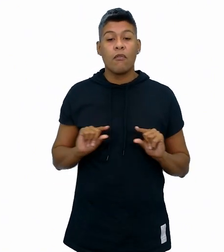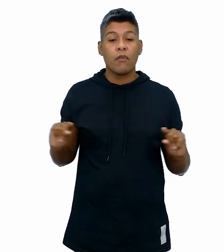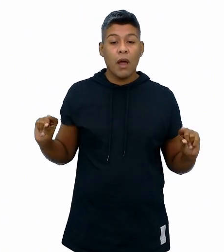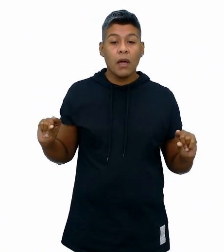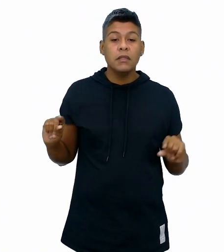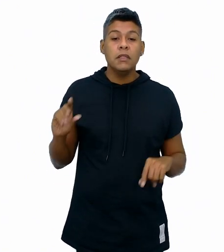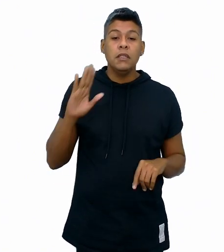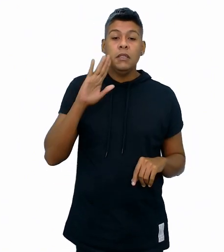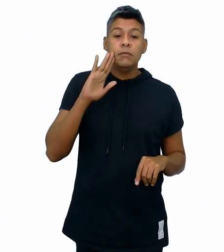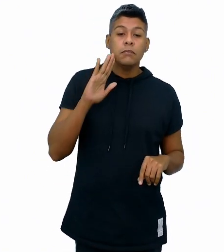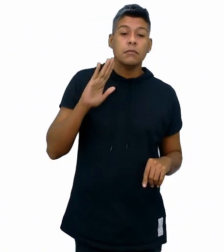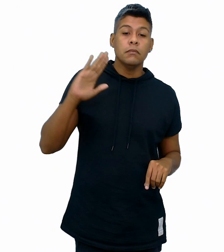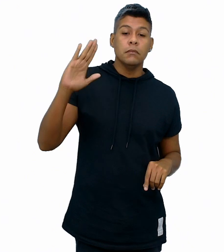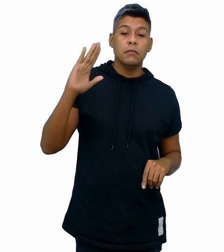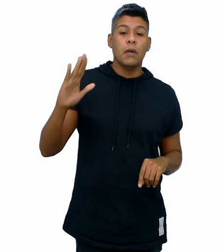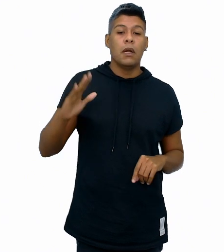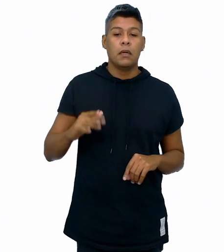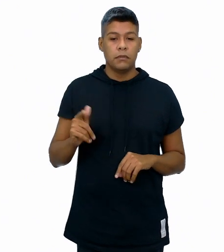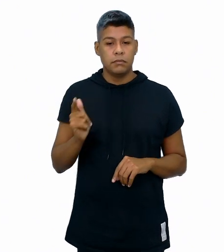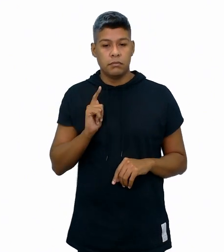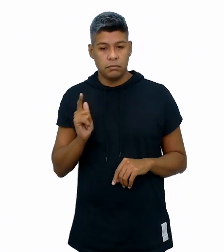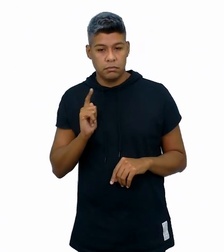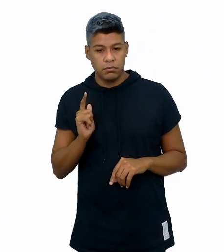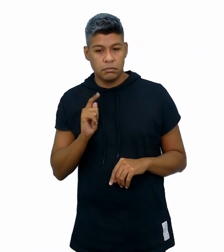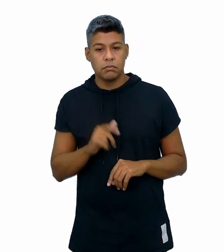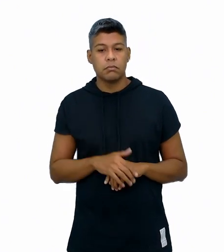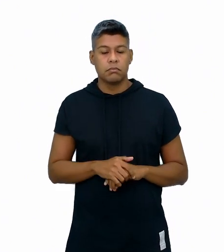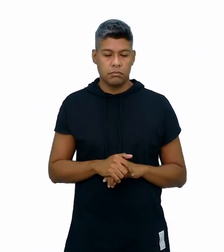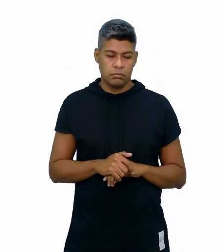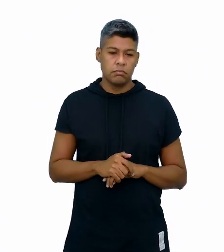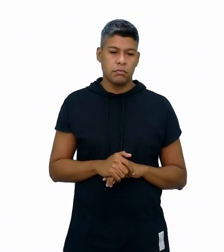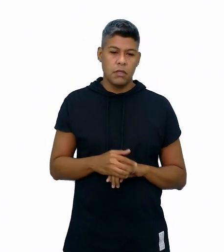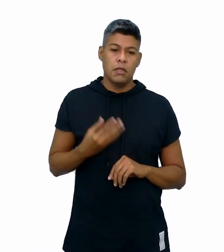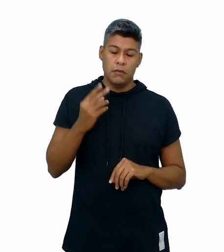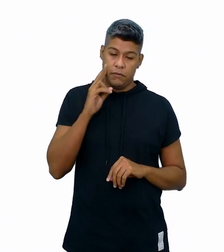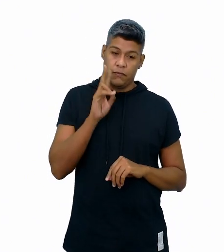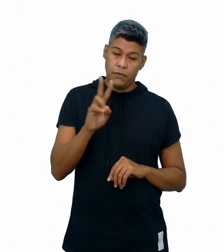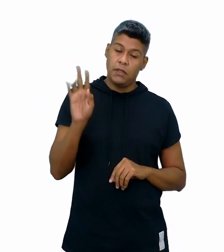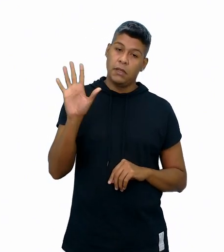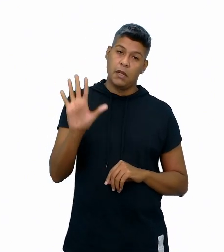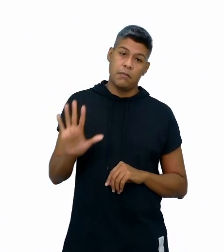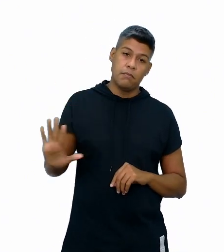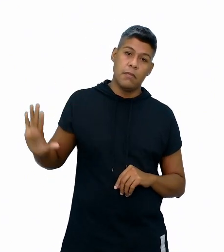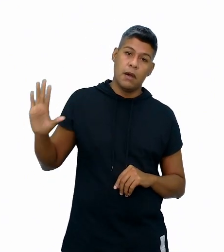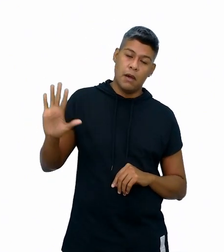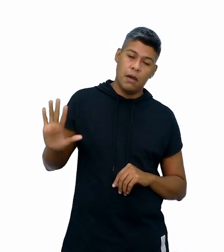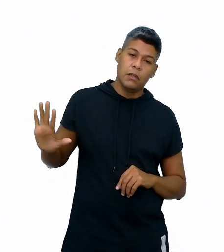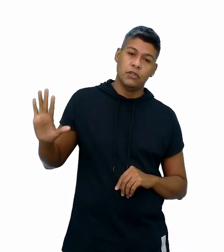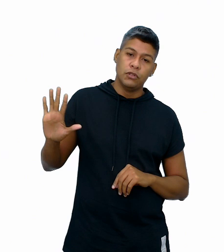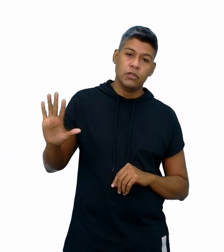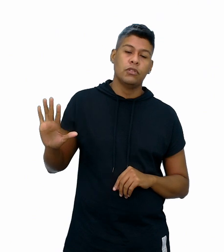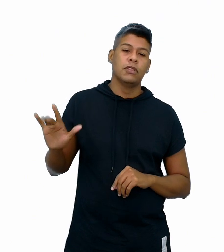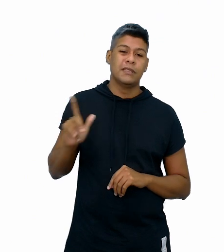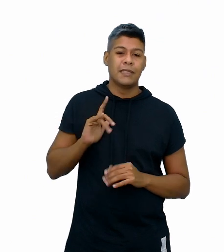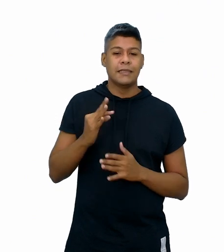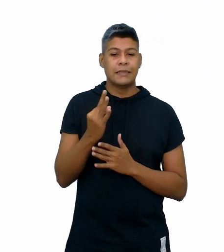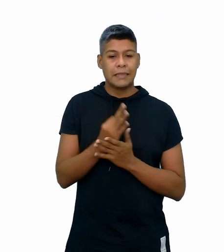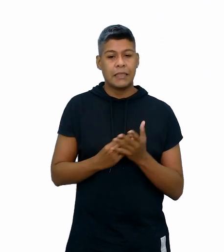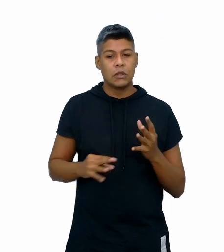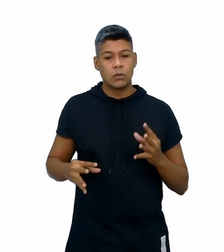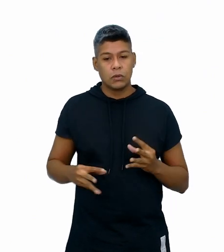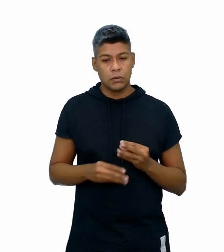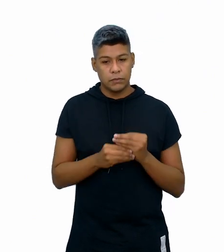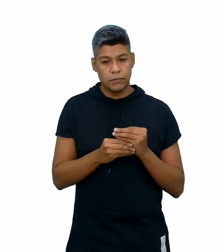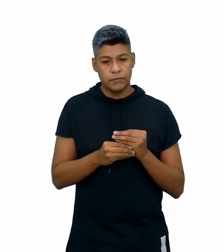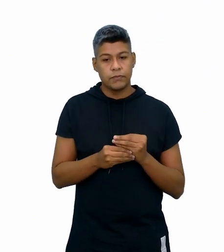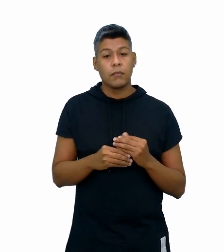principal, né? Que essa frase principal também chamada de slogan, que vemos na imagem escolhida. Há algum texto